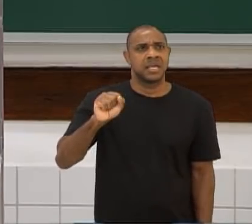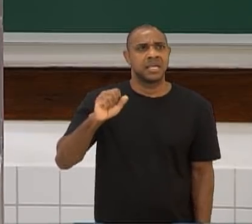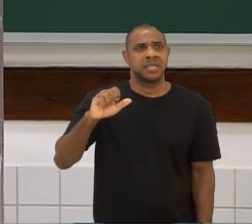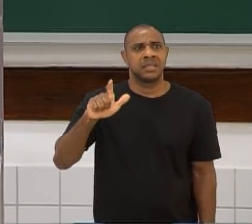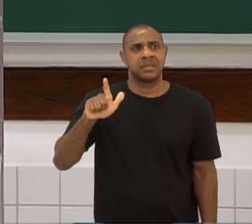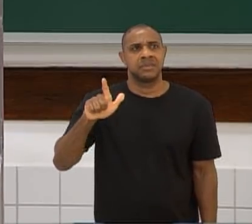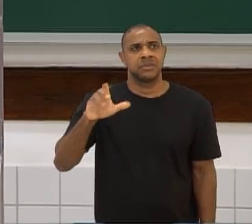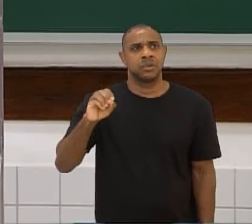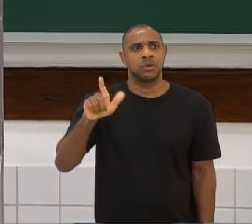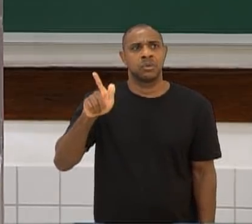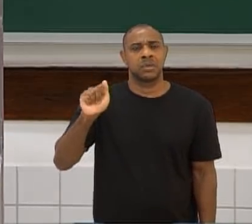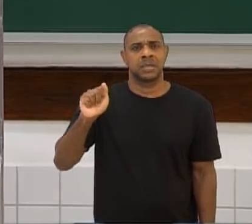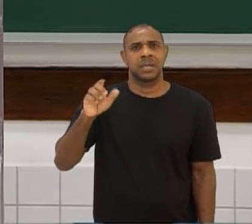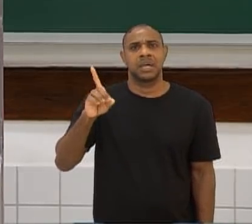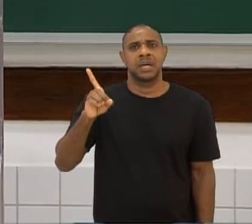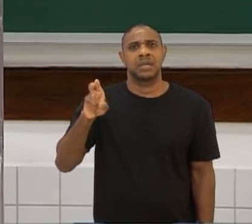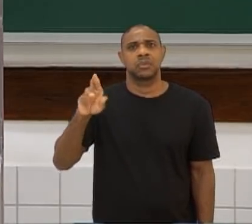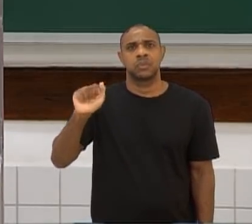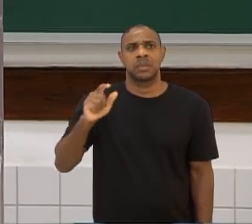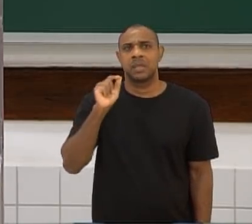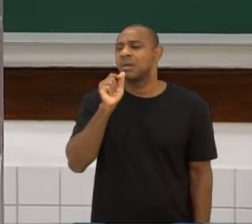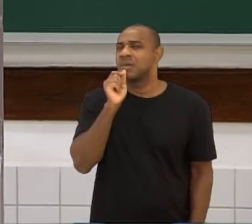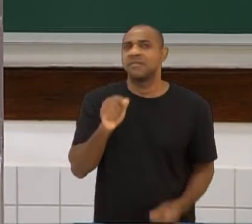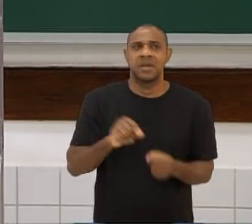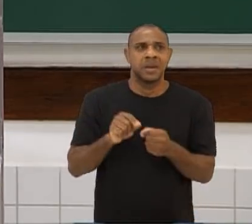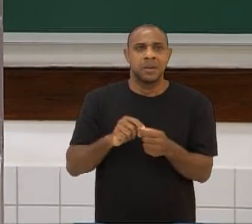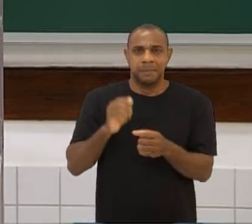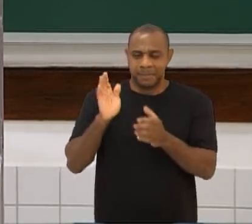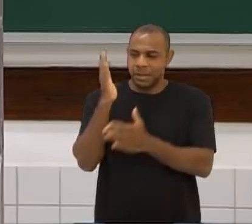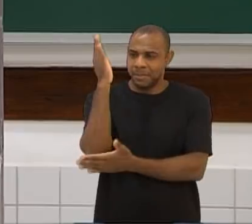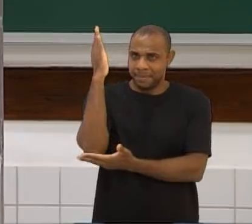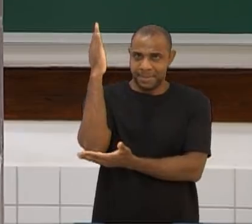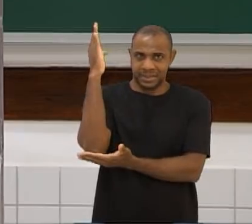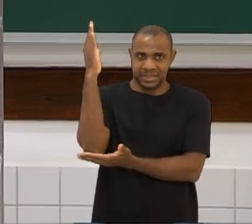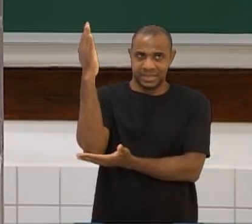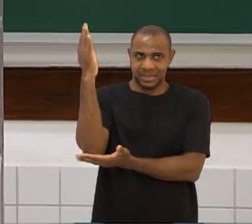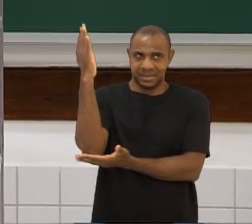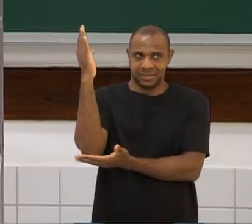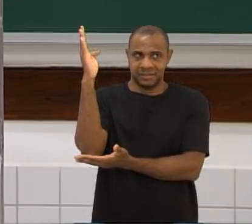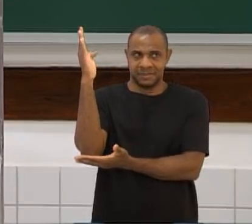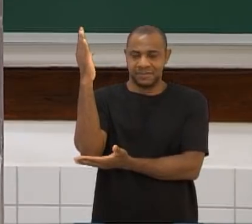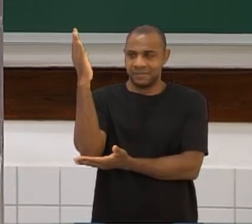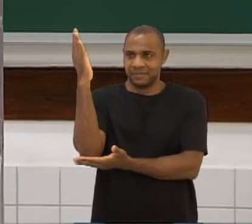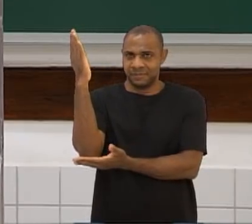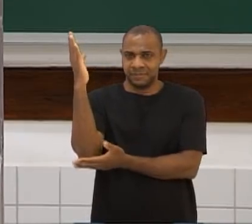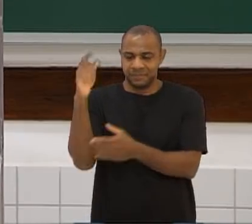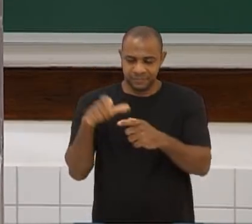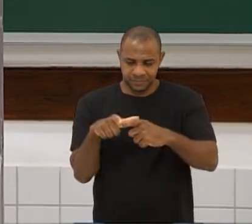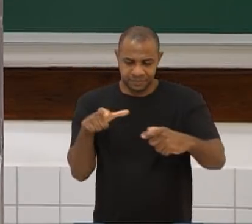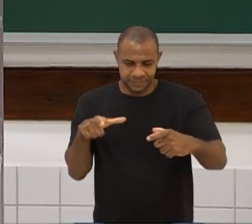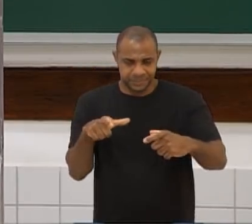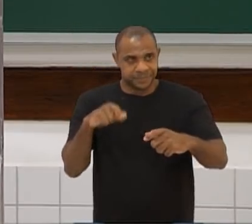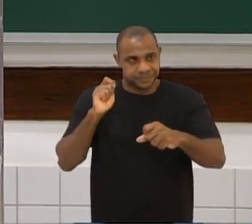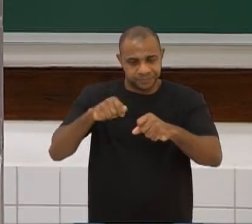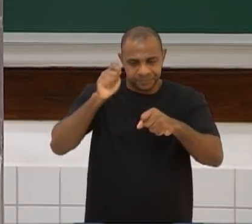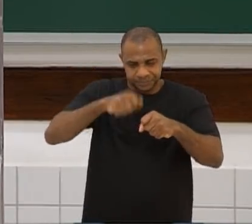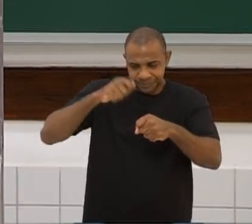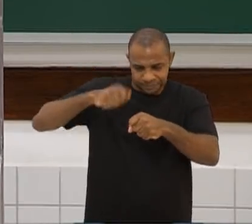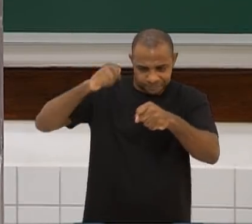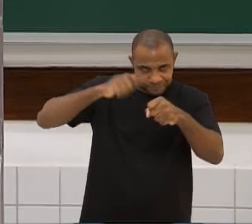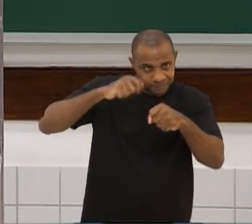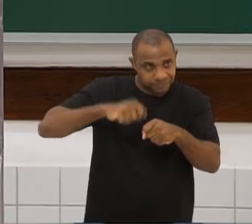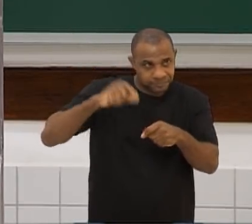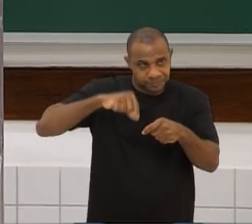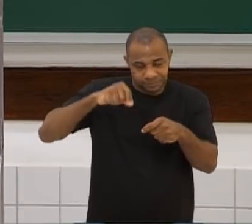foi feito um entalhe, um desenho nessa madeira, com entalhe, né? Então, ele tem relevo e tal.